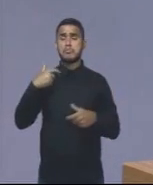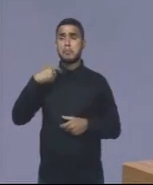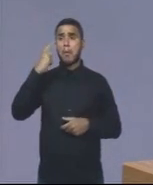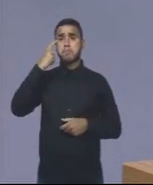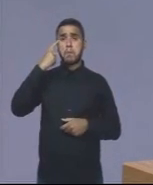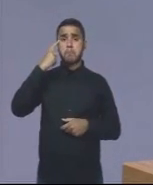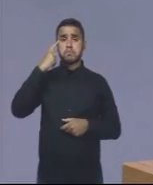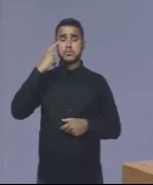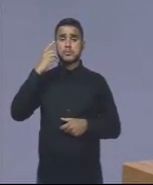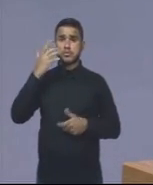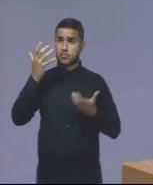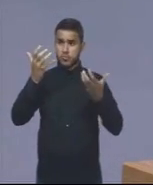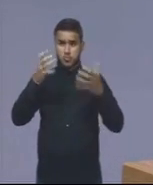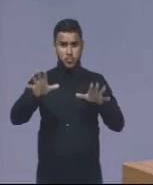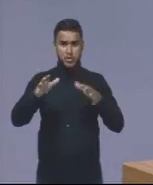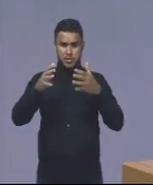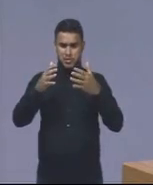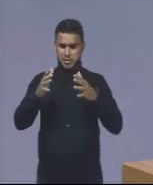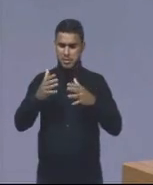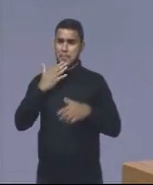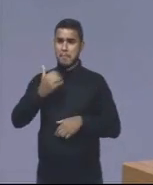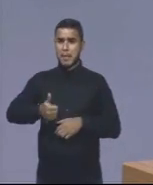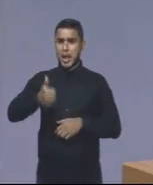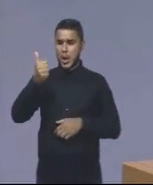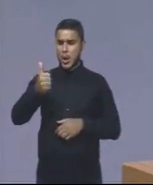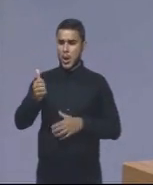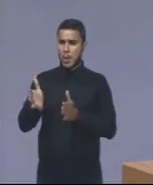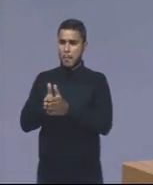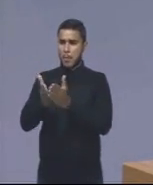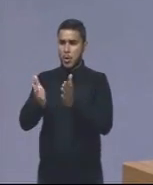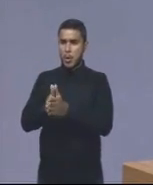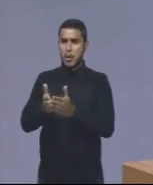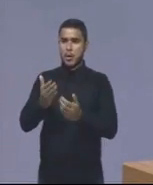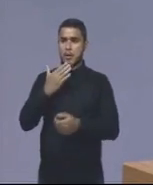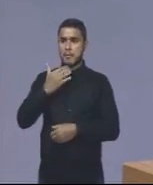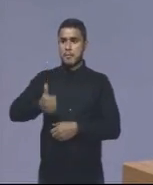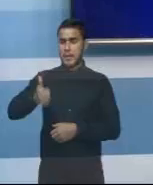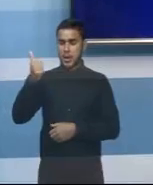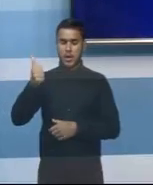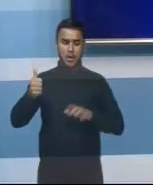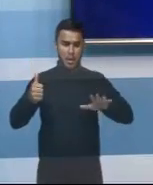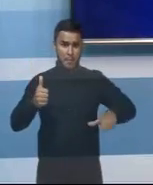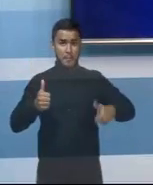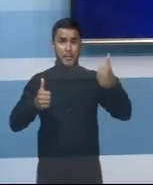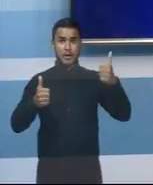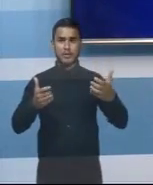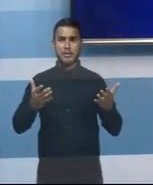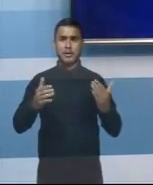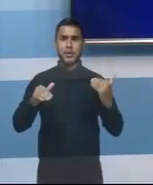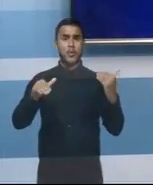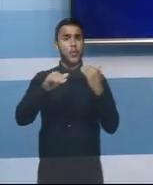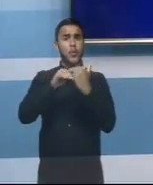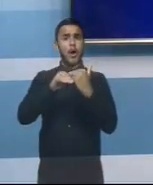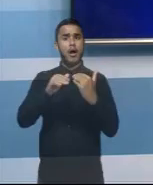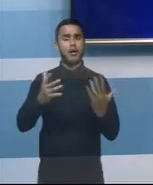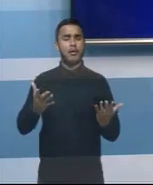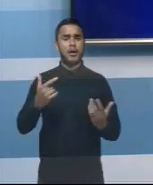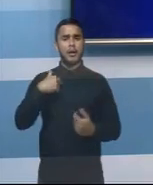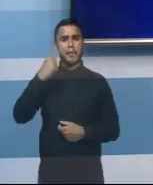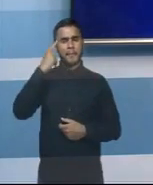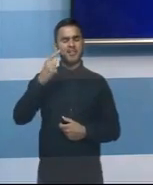ele não quer a melhoria do pobre, e o pobre melhorando, o seu lucro melhoraria também. Essa é a minha visão, que eu sei que é uma